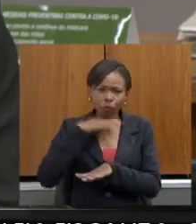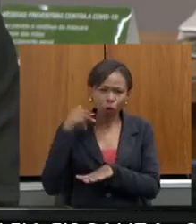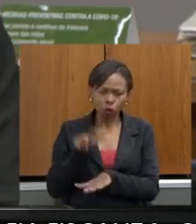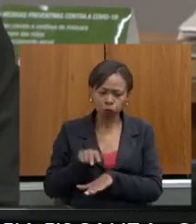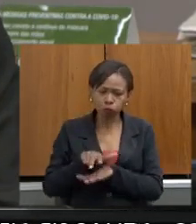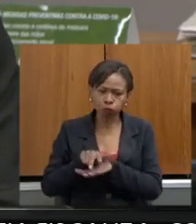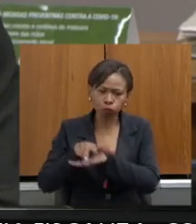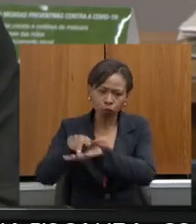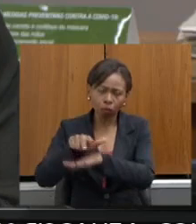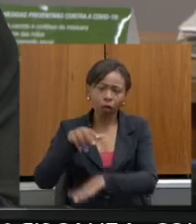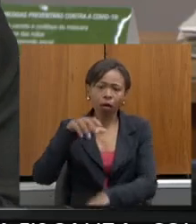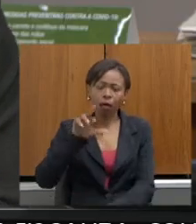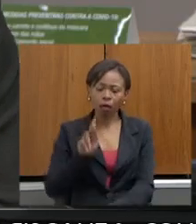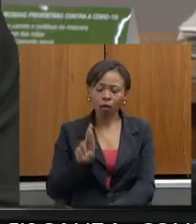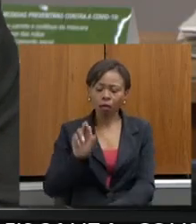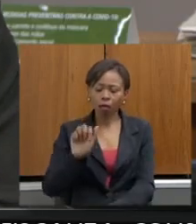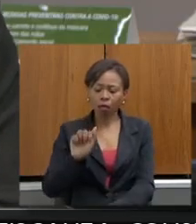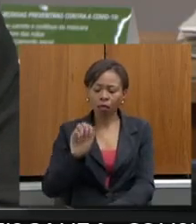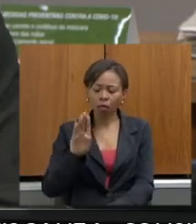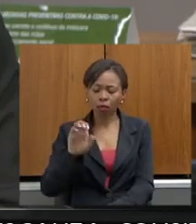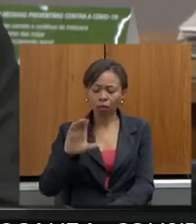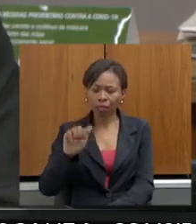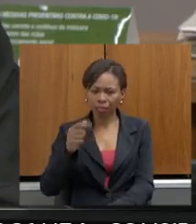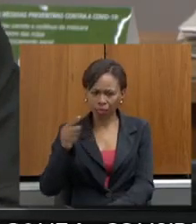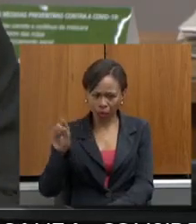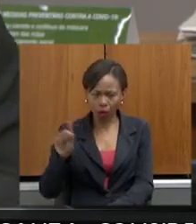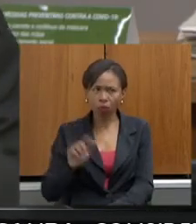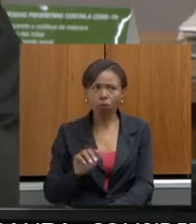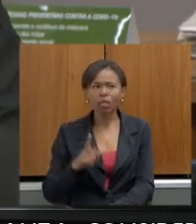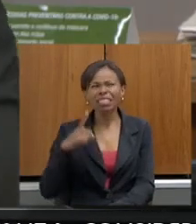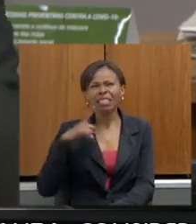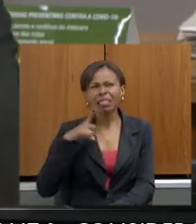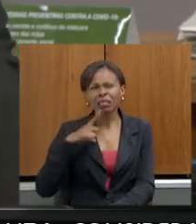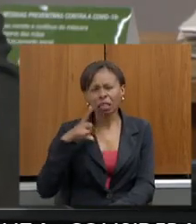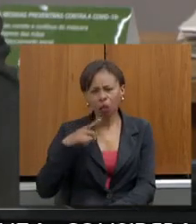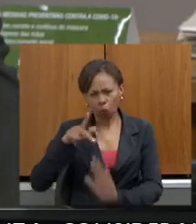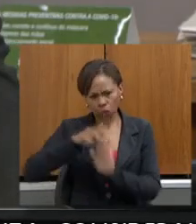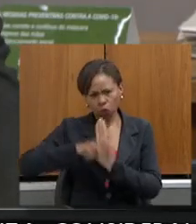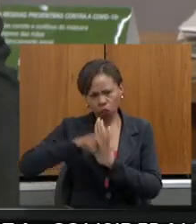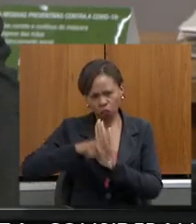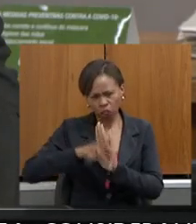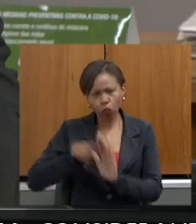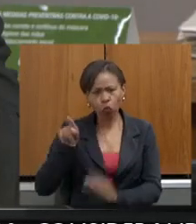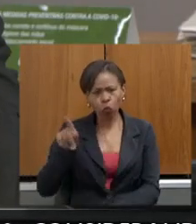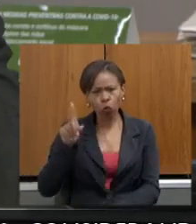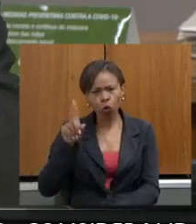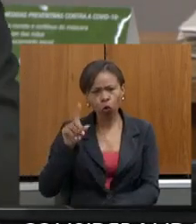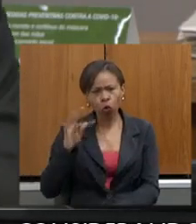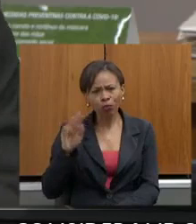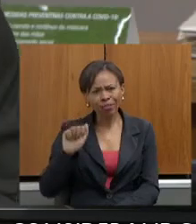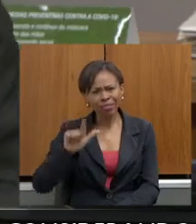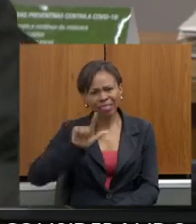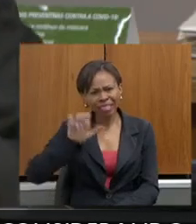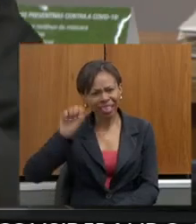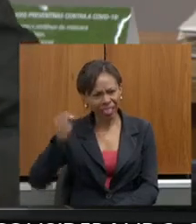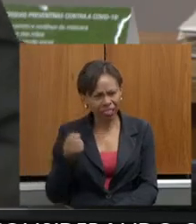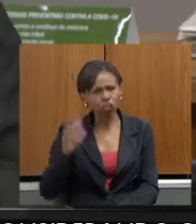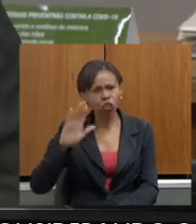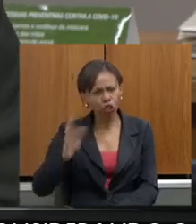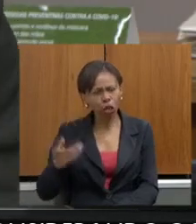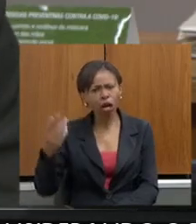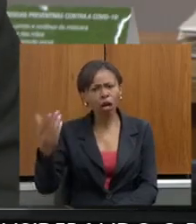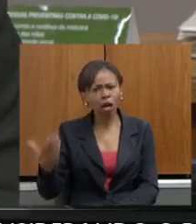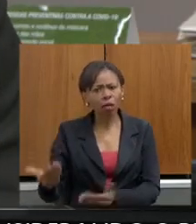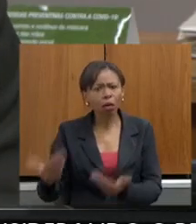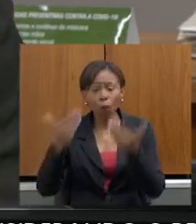nós estamos aí com tem até um projeto que Dr Tales já levou ali ao para nós na